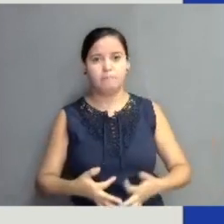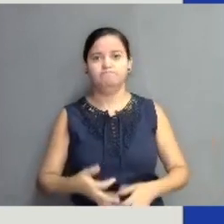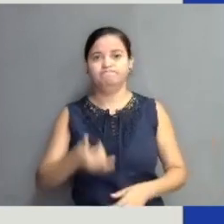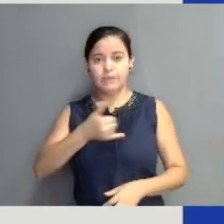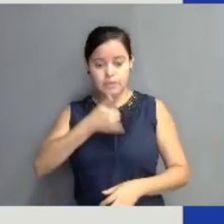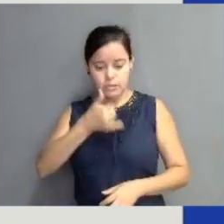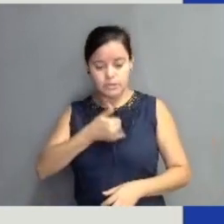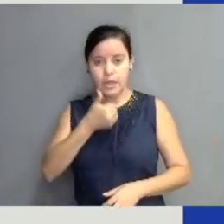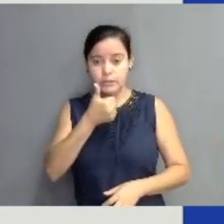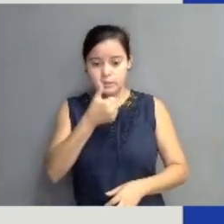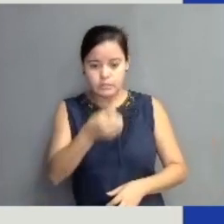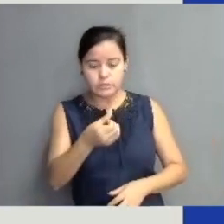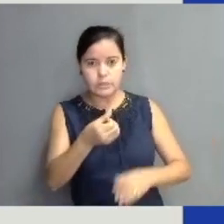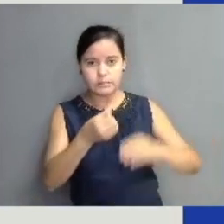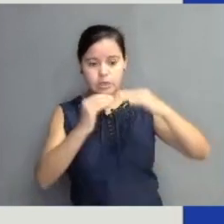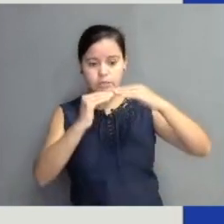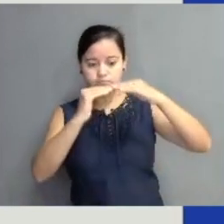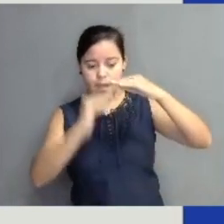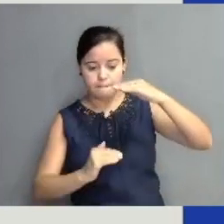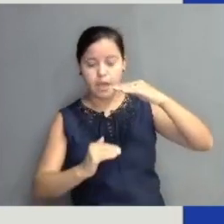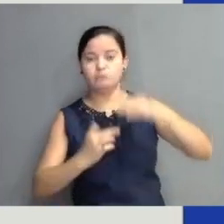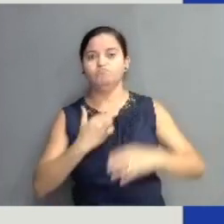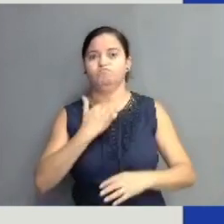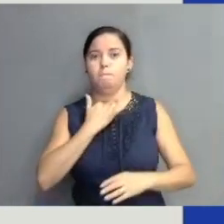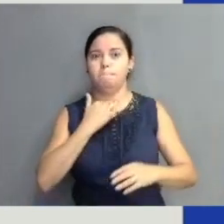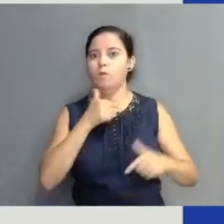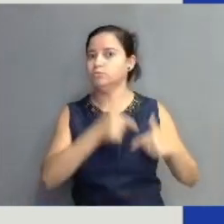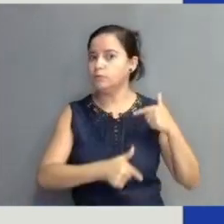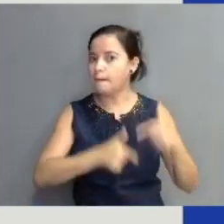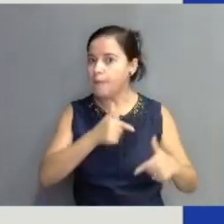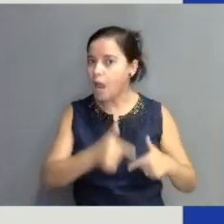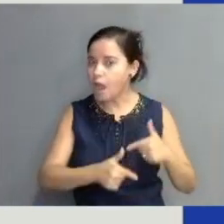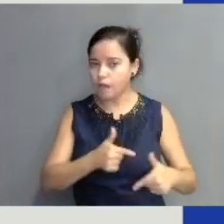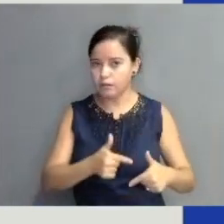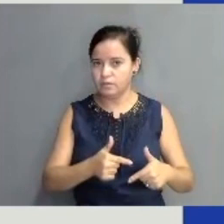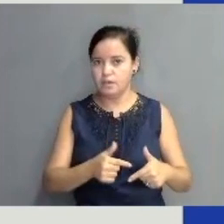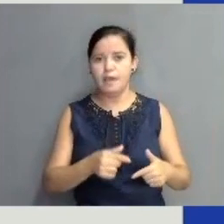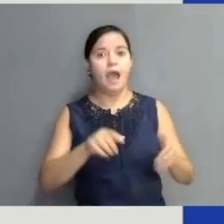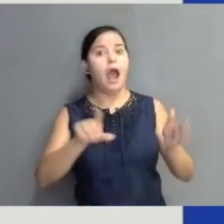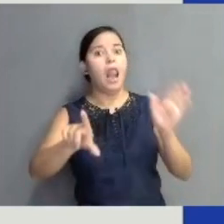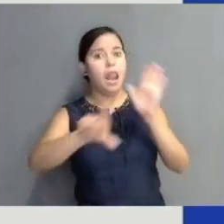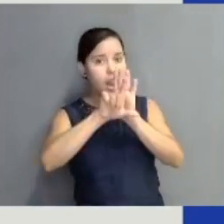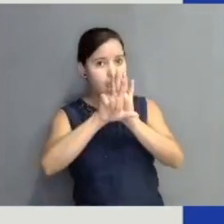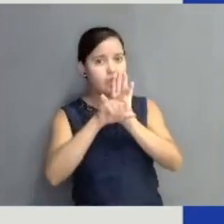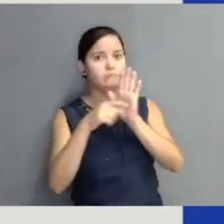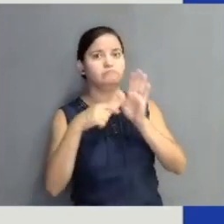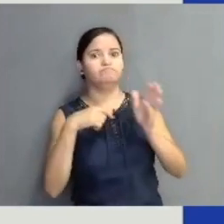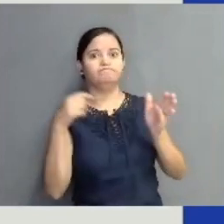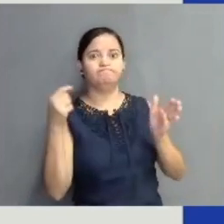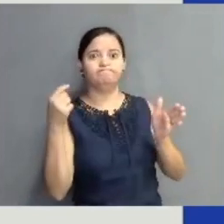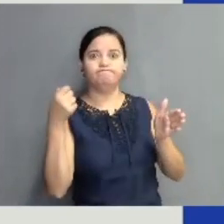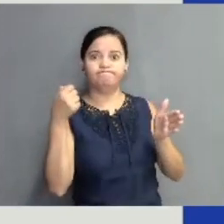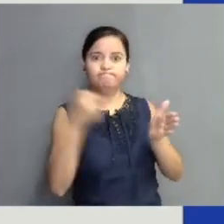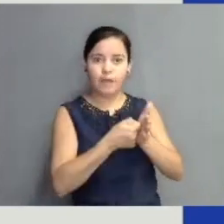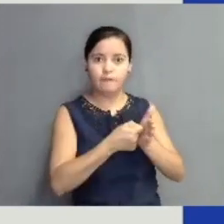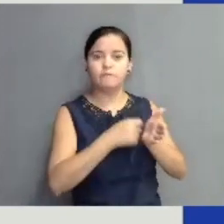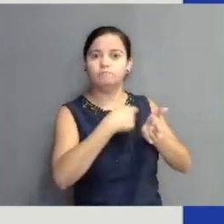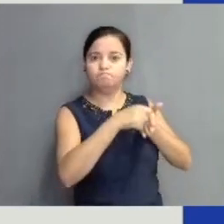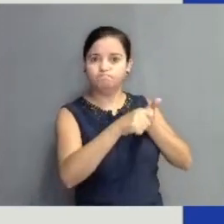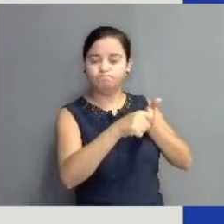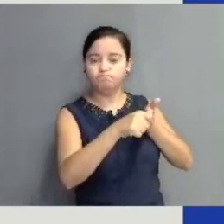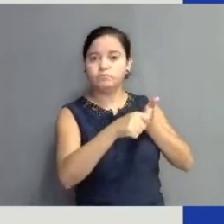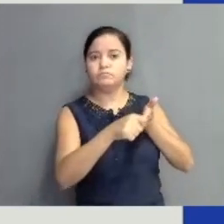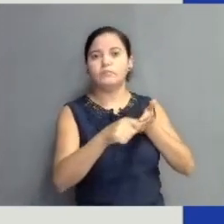anos é proibido trabalhar. Mas estar escrito na lei não é suficiente. É preciso que os governos,